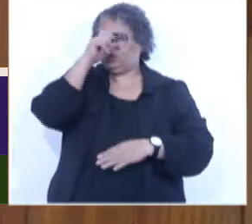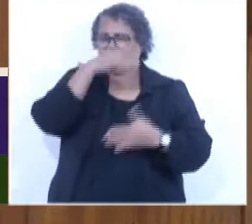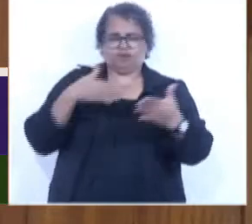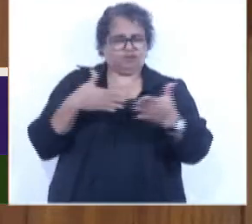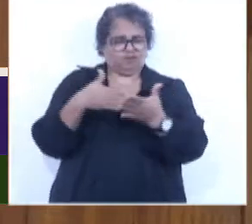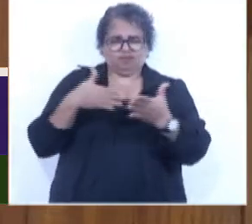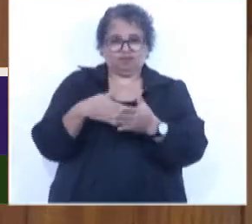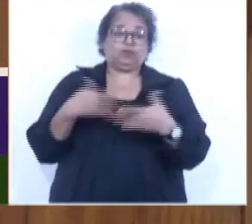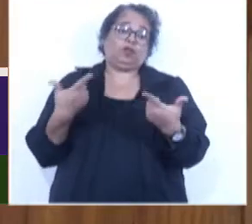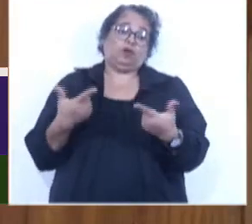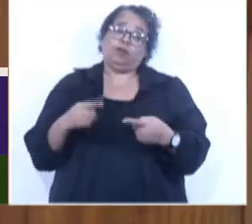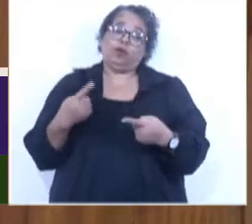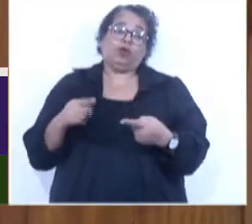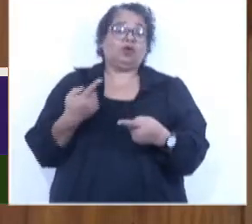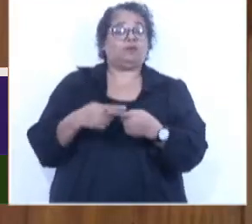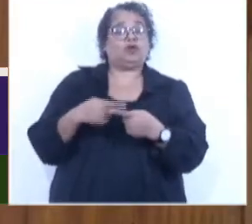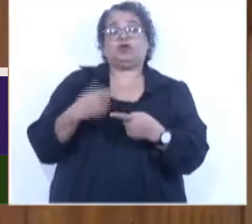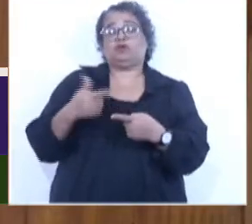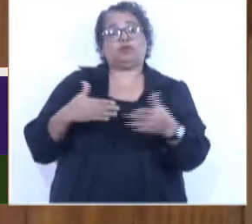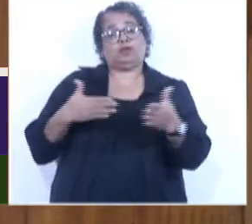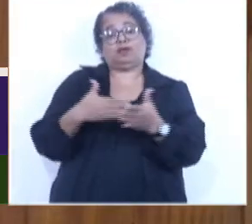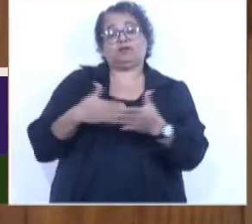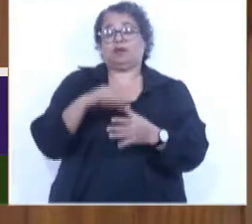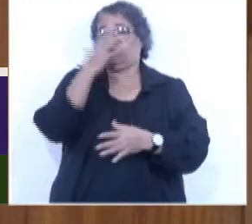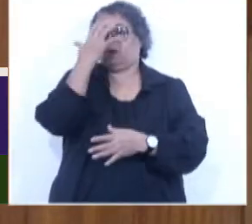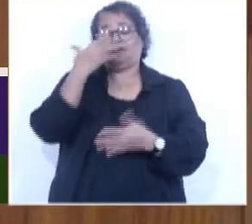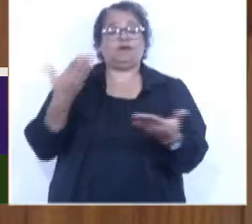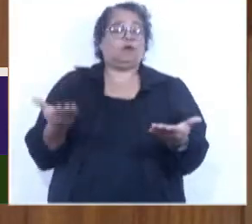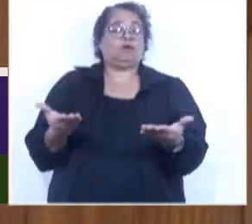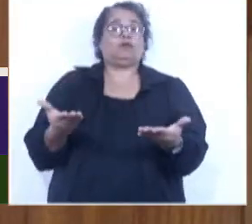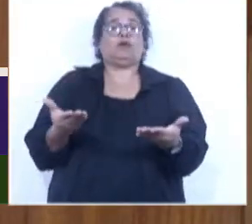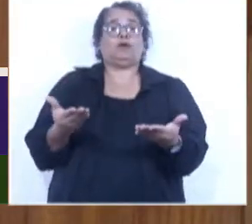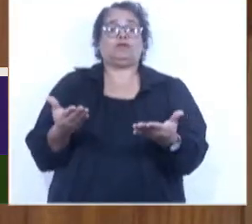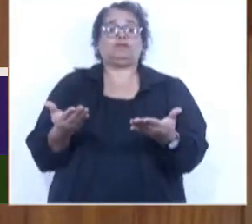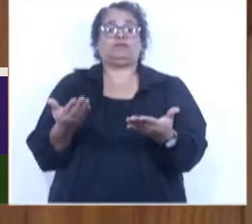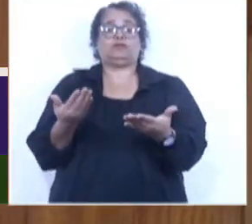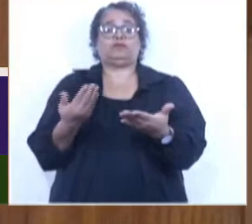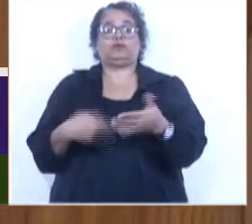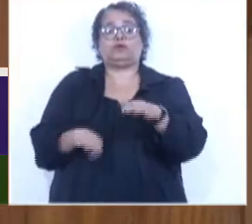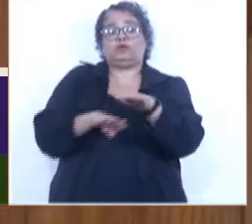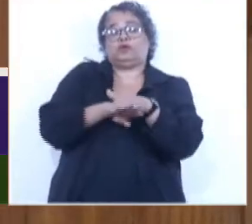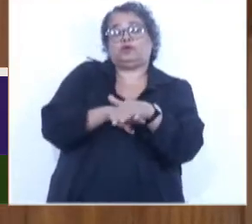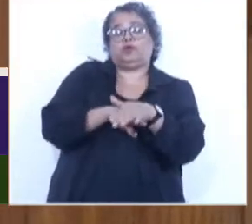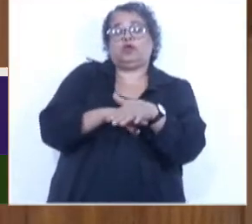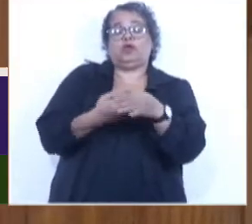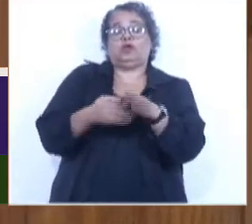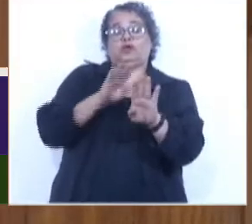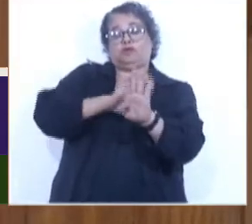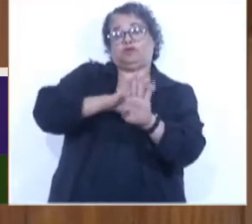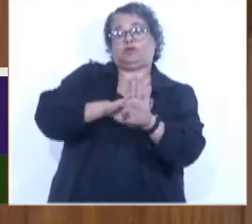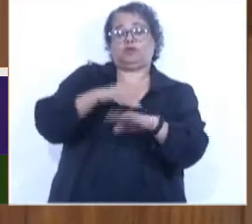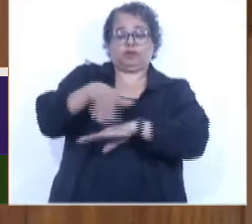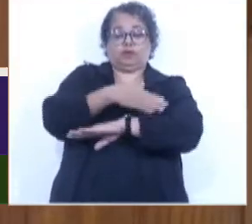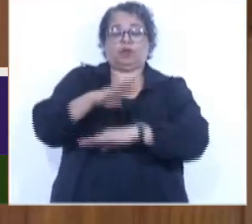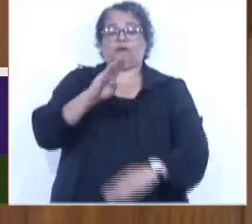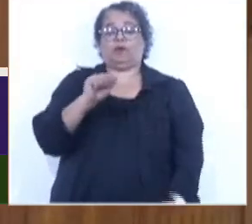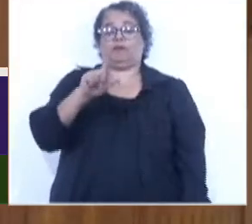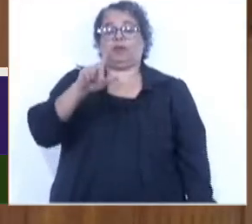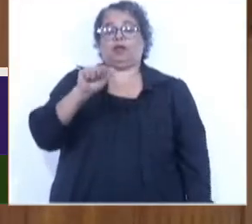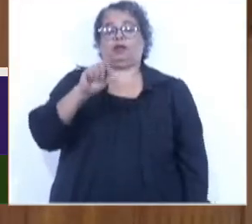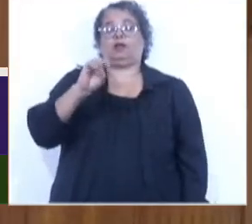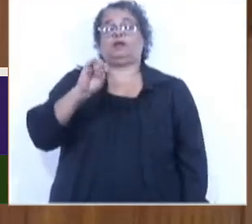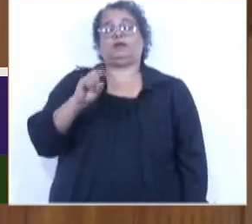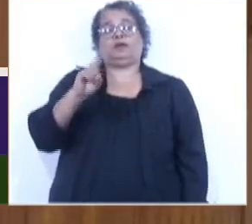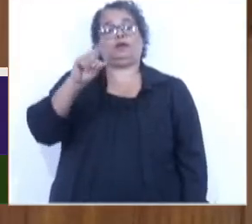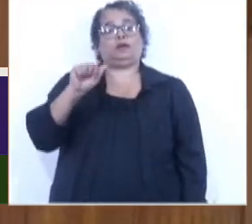porque não tem acesso ao carnaval e ainda pegou o carnaval agora escondeu na Avenida Balaiada não dá para acontecer o